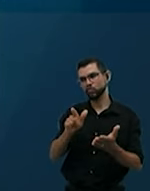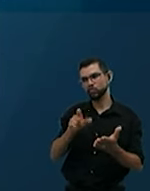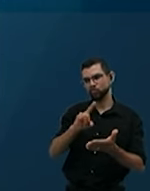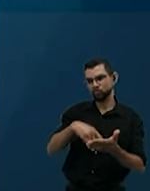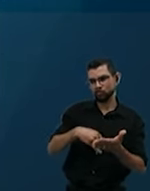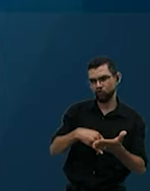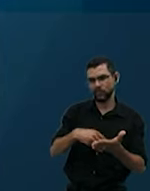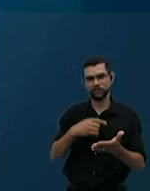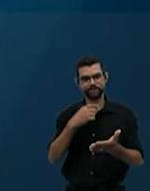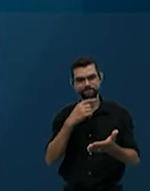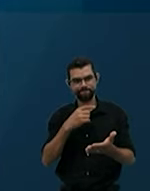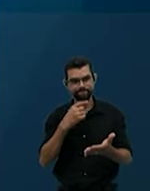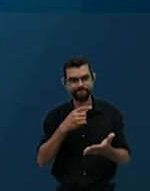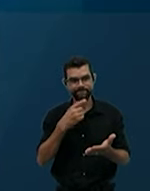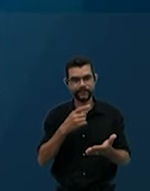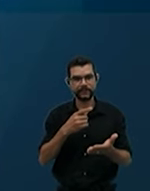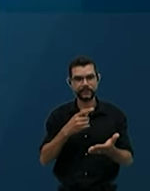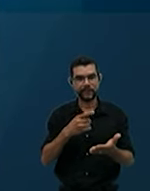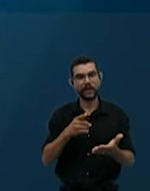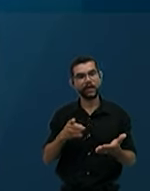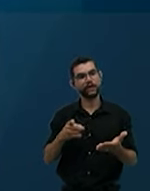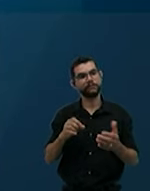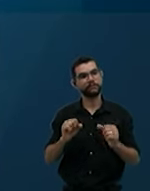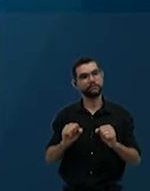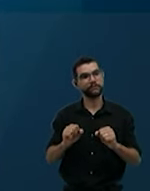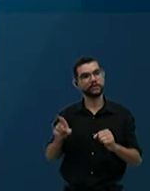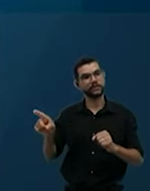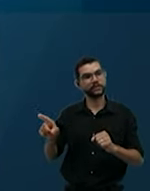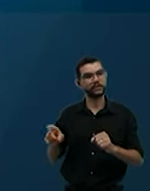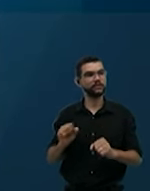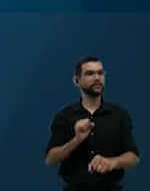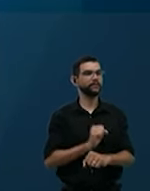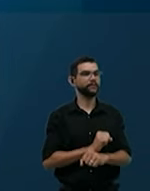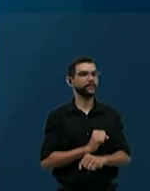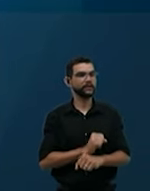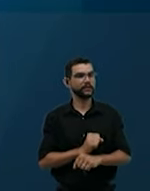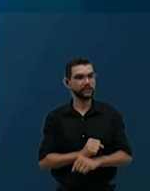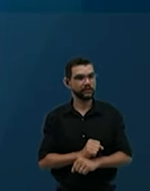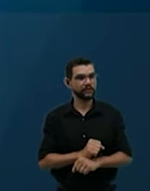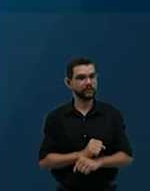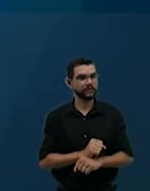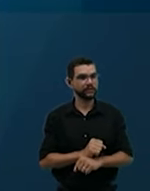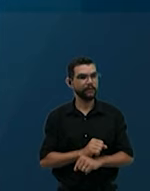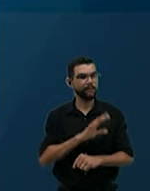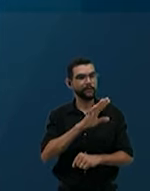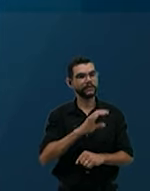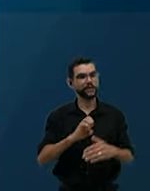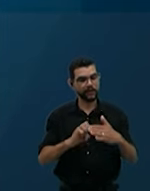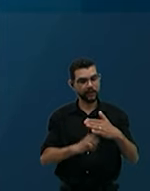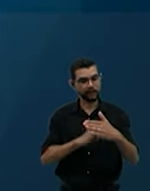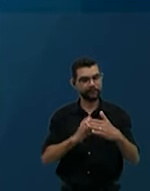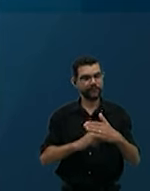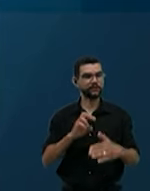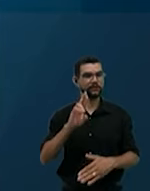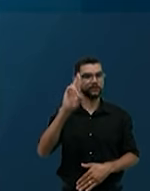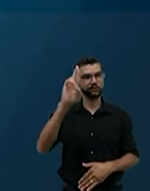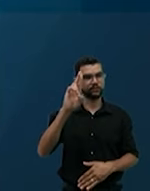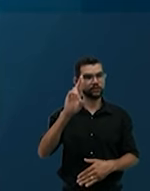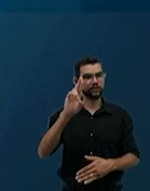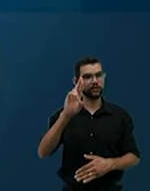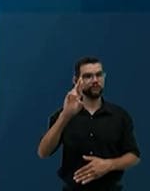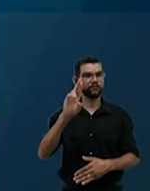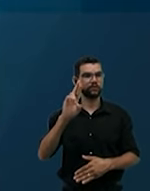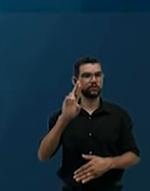diz? Que o INSS deve oficiar a empresa, deve acionar o setor de fiscalização, deve fazer diligências